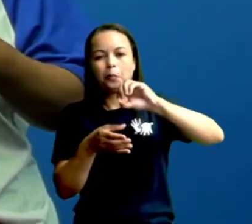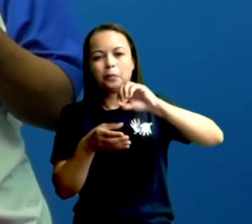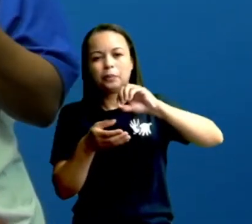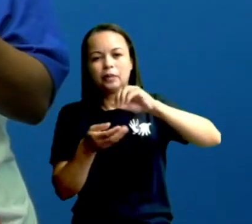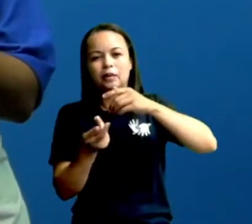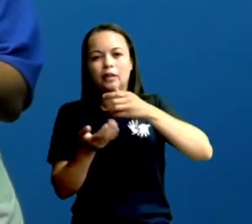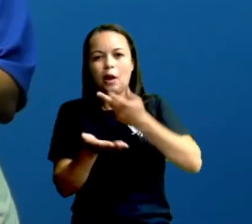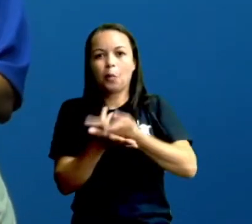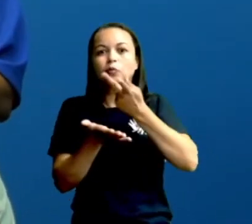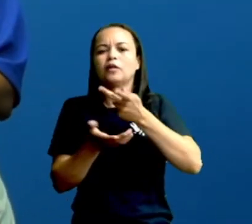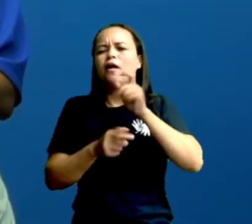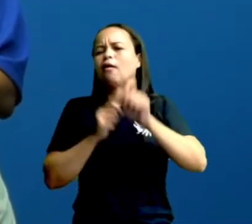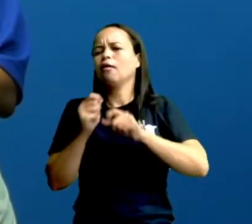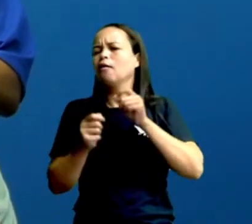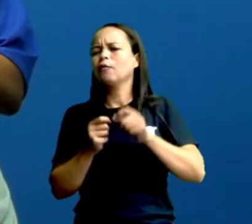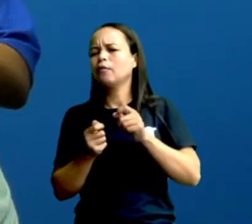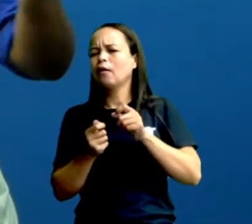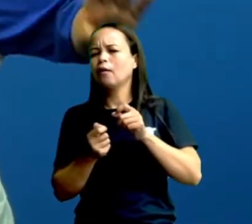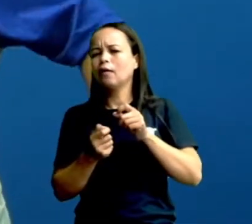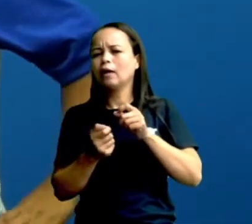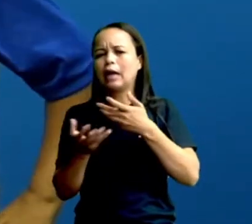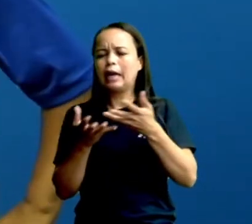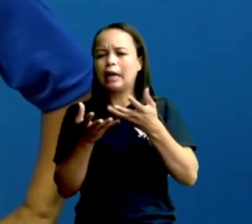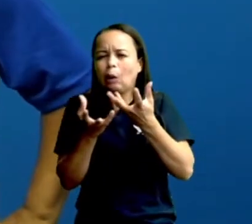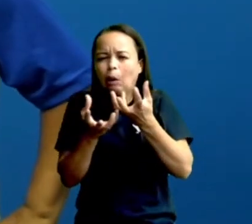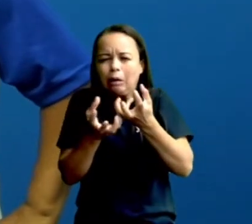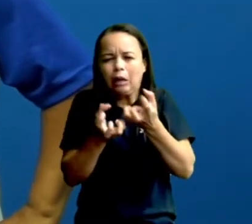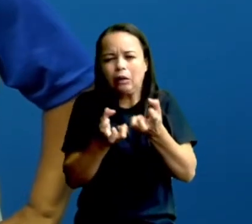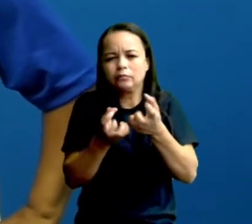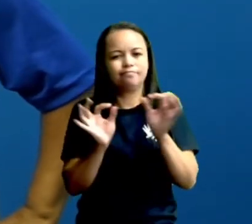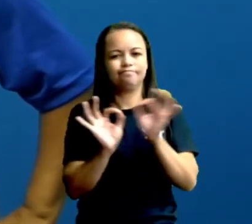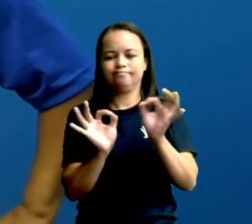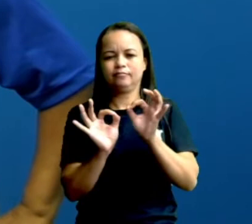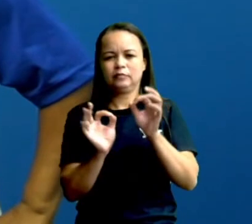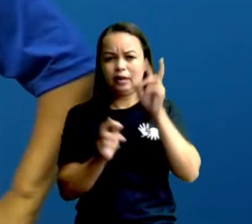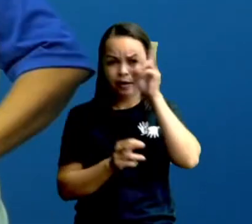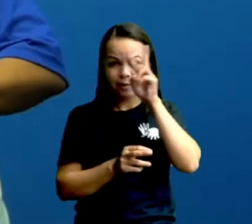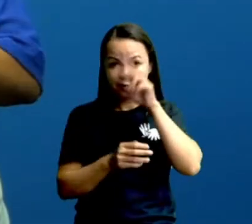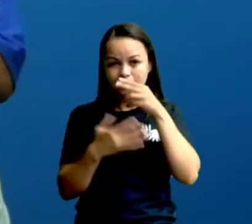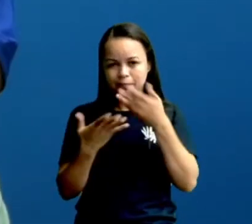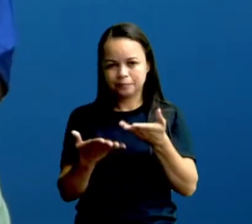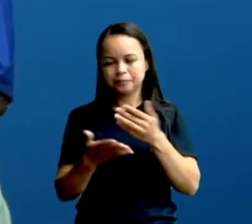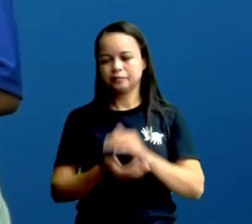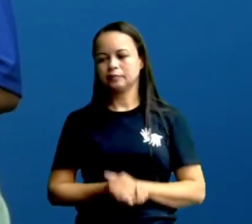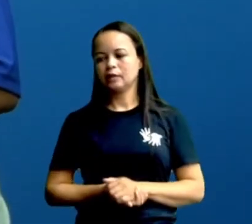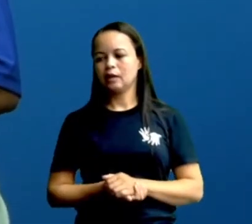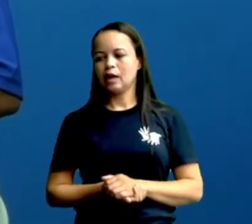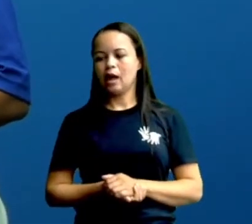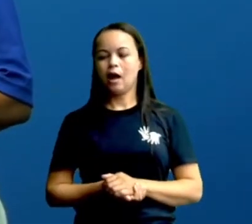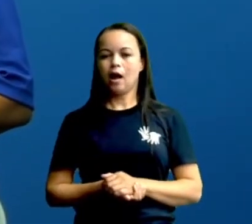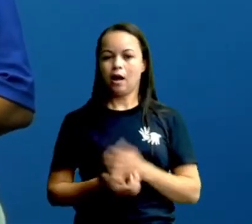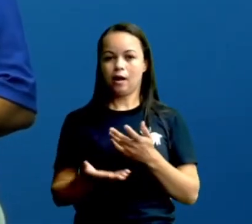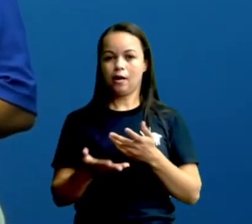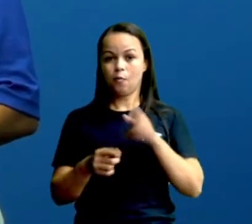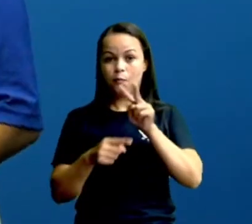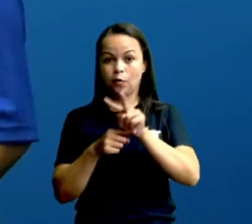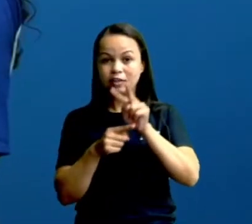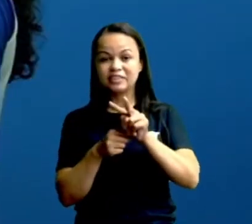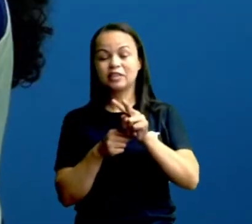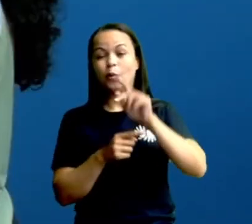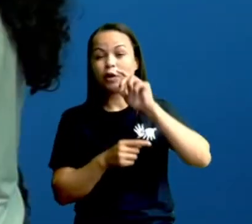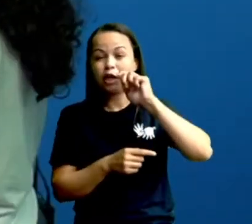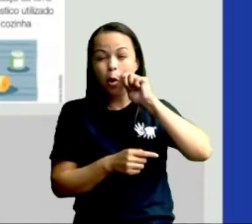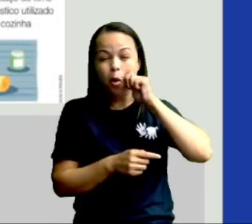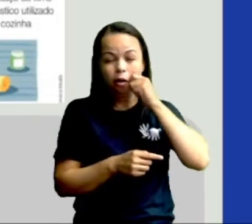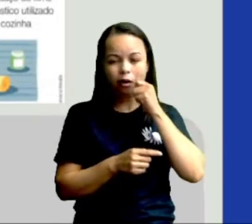acontece algo como que aí elas não oxidam. Vocês lembram disso? A interferência que o limão dá? E